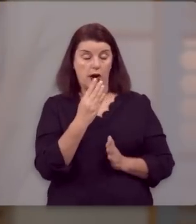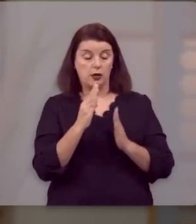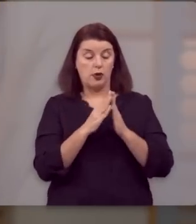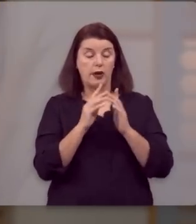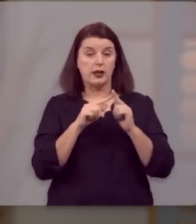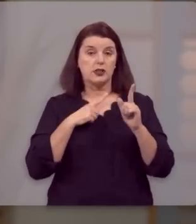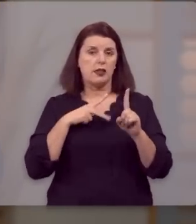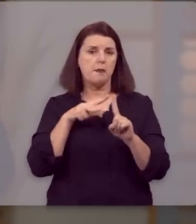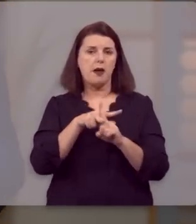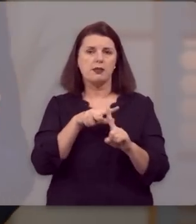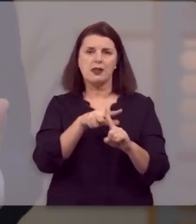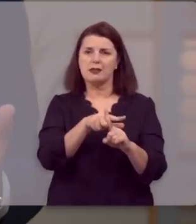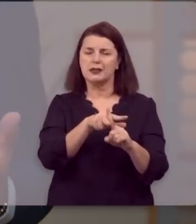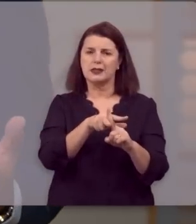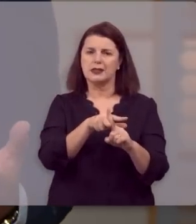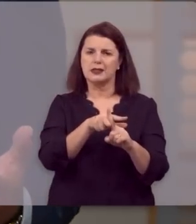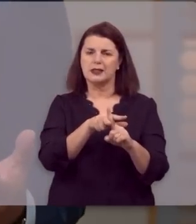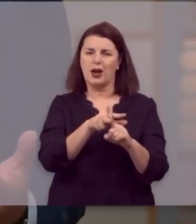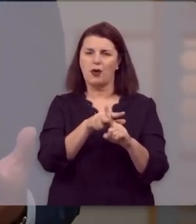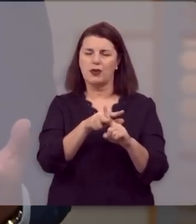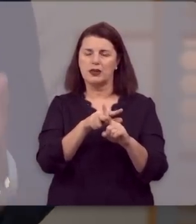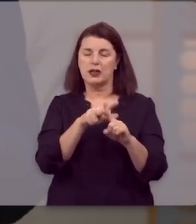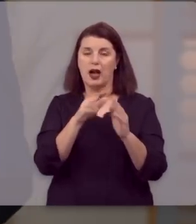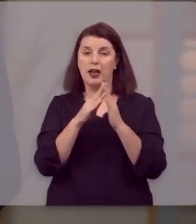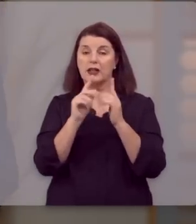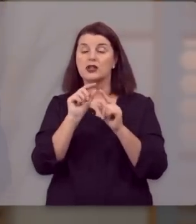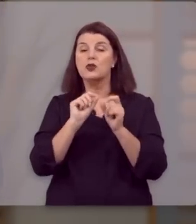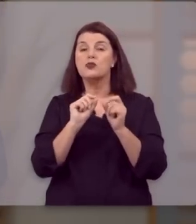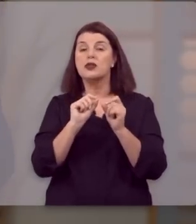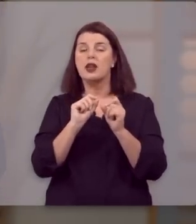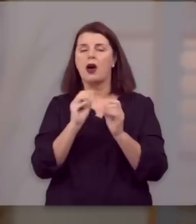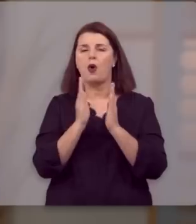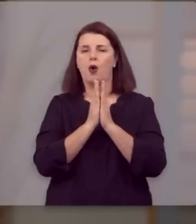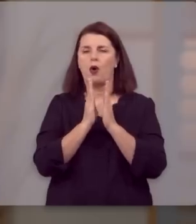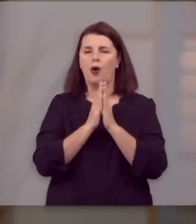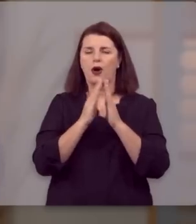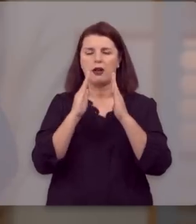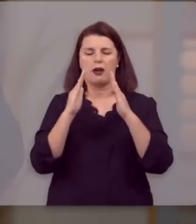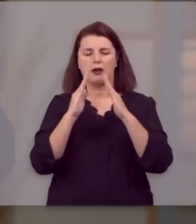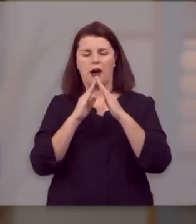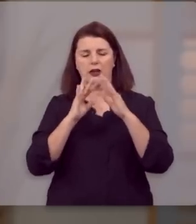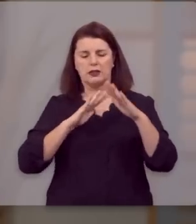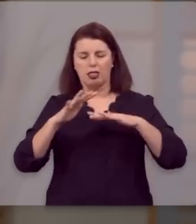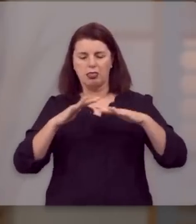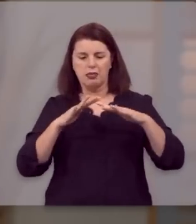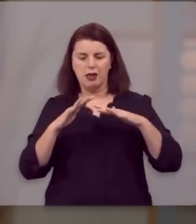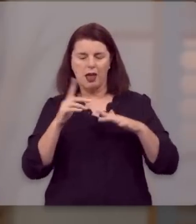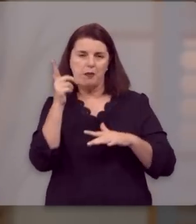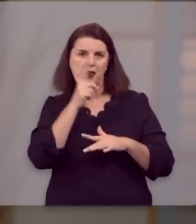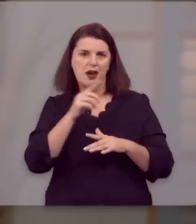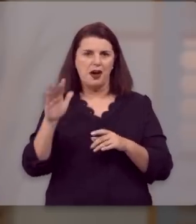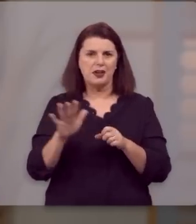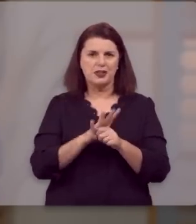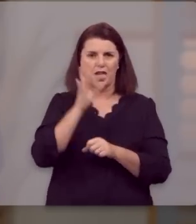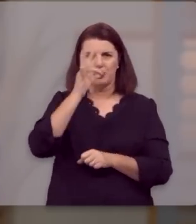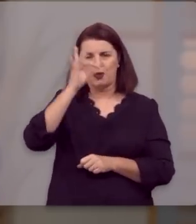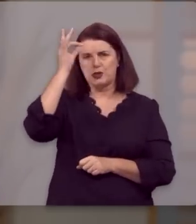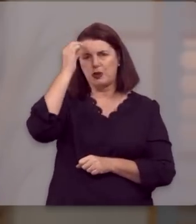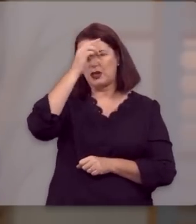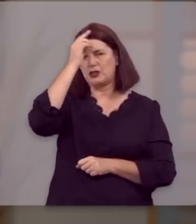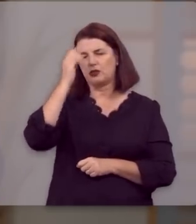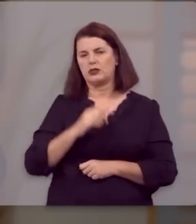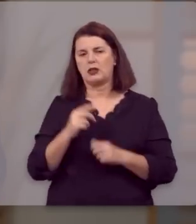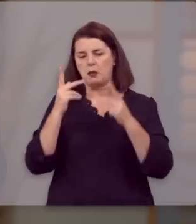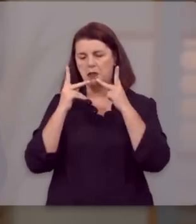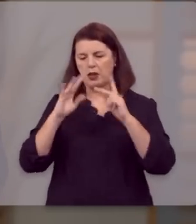enfrentando uma terrível perseguição, e a igreja ora, a casa treme, todos ficam cheios do Espírito Santo e começam a